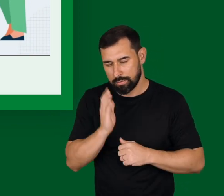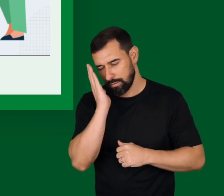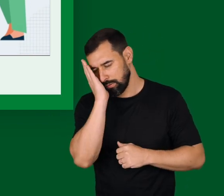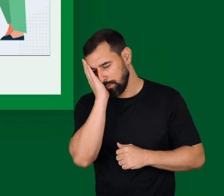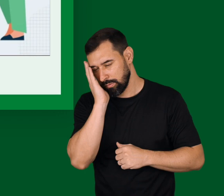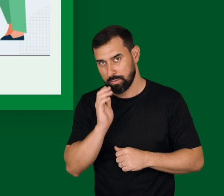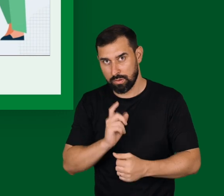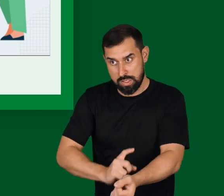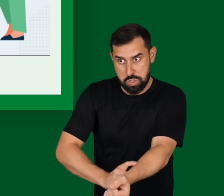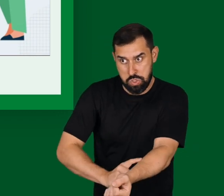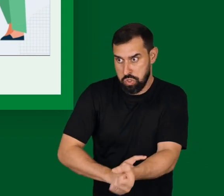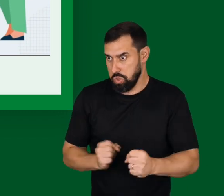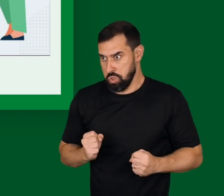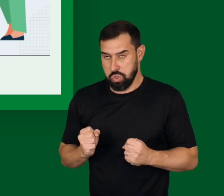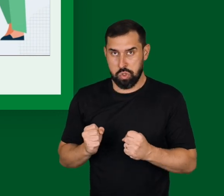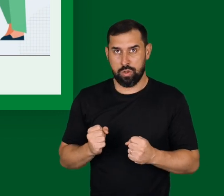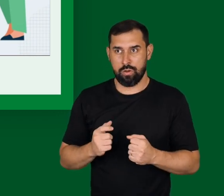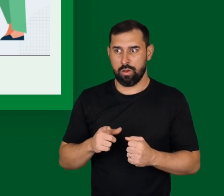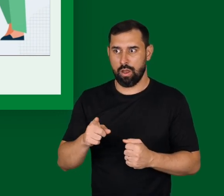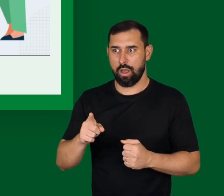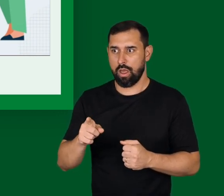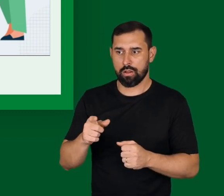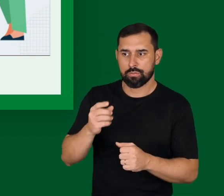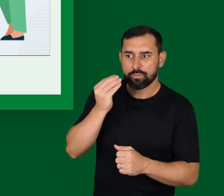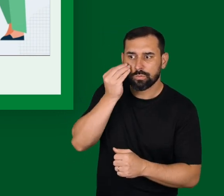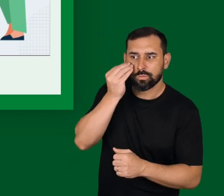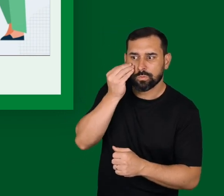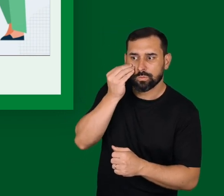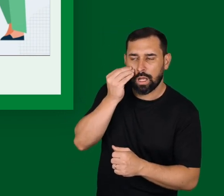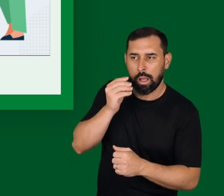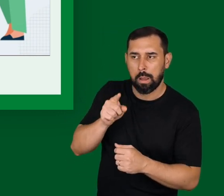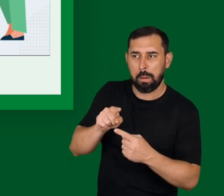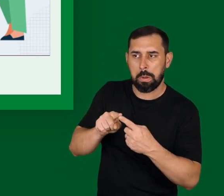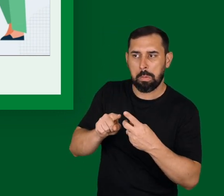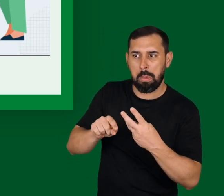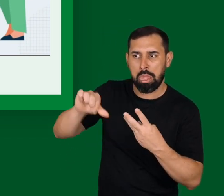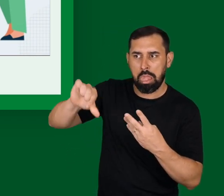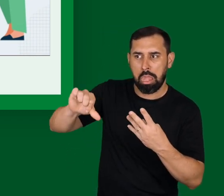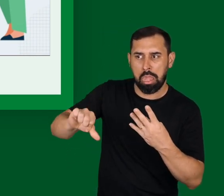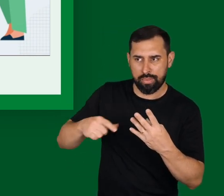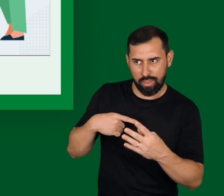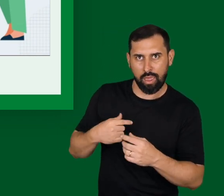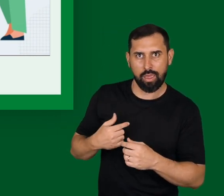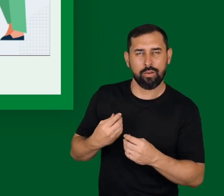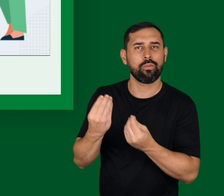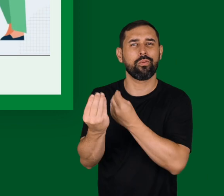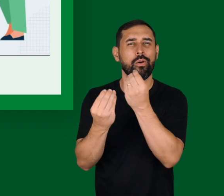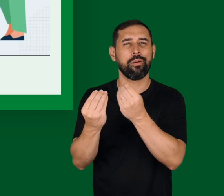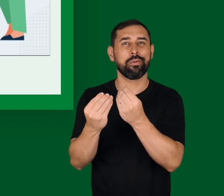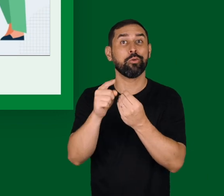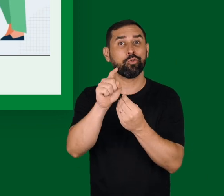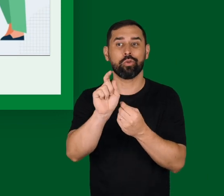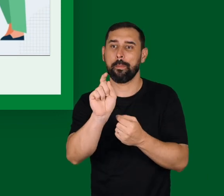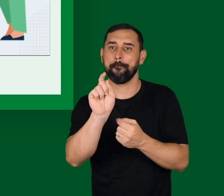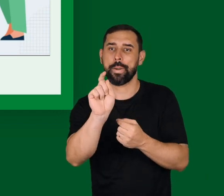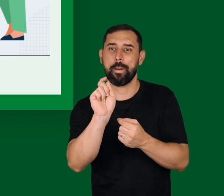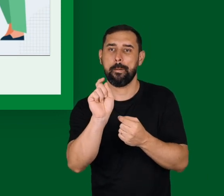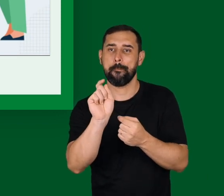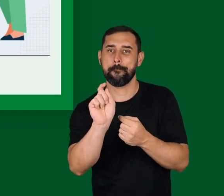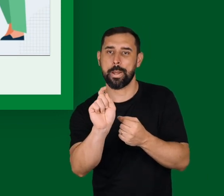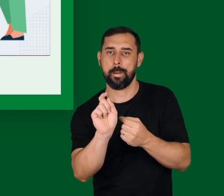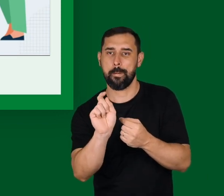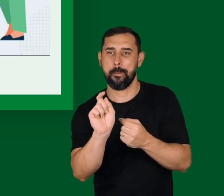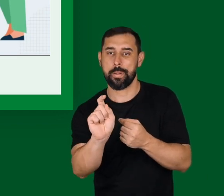observa, a criança está brincando, ela está dormindo, ela está irritada, ela não responde, você vai pontuando. À medida que você